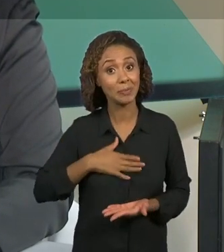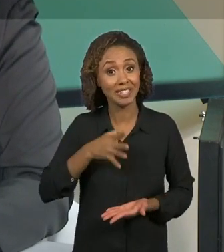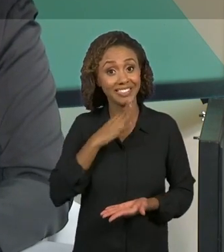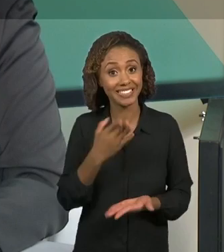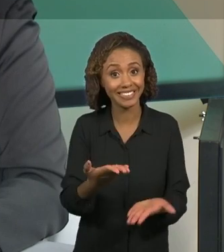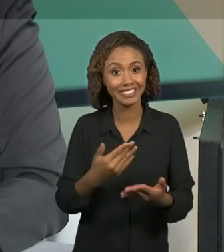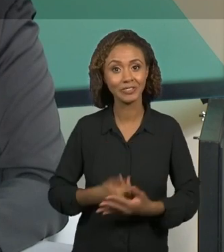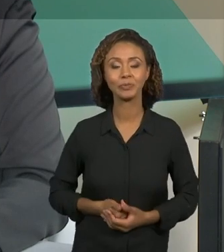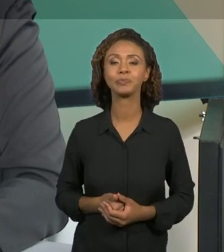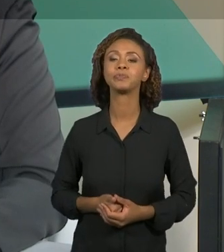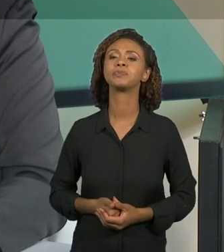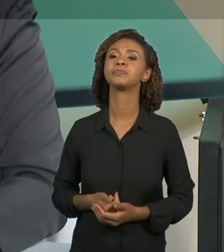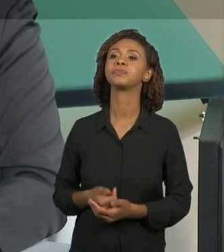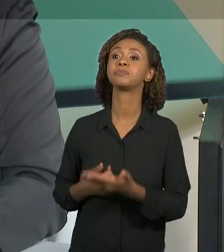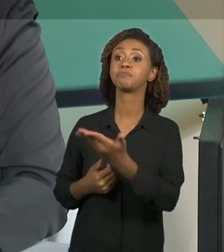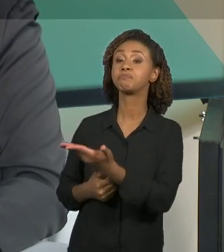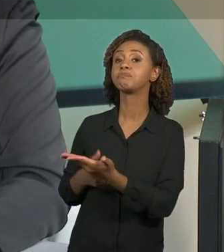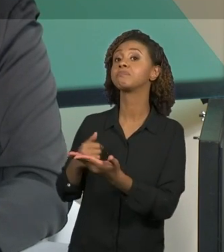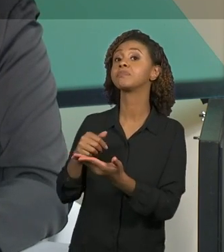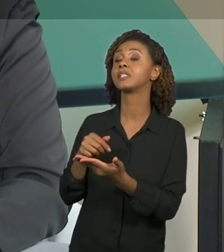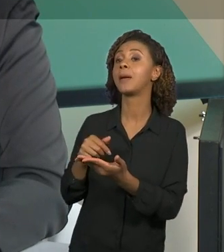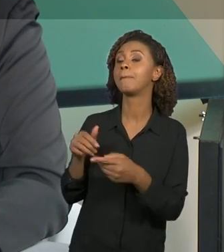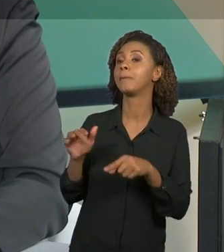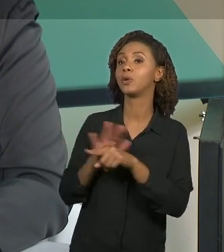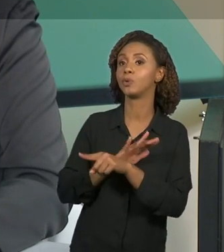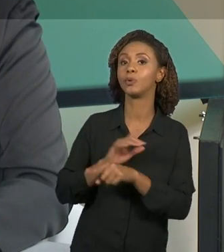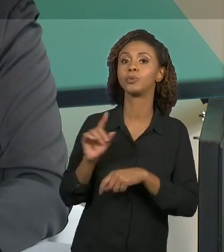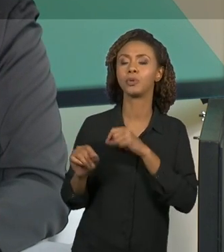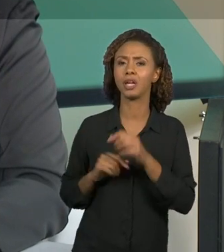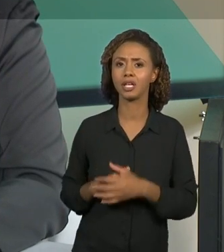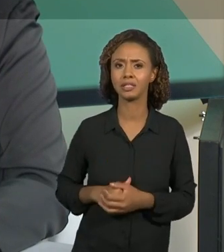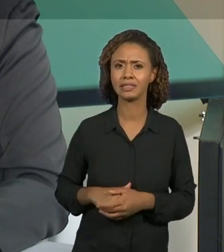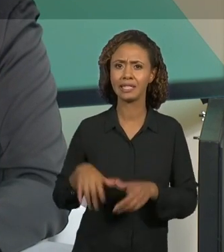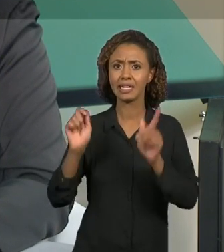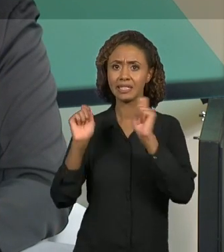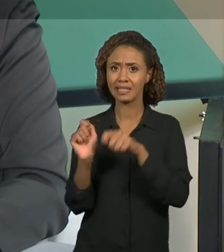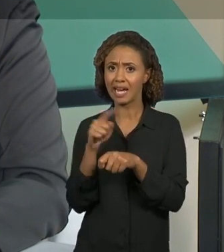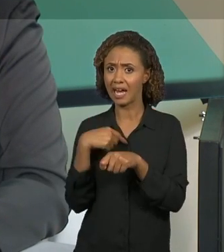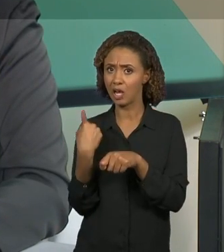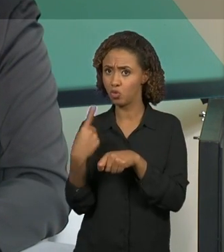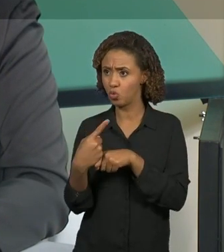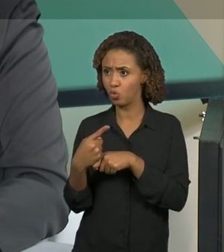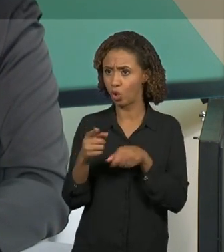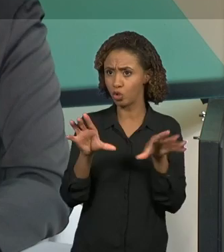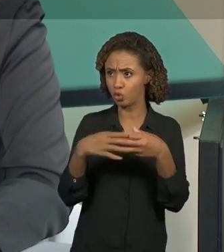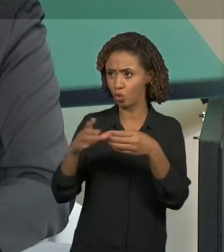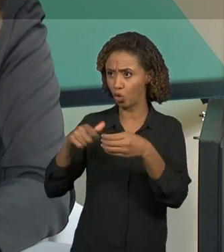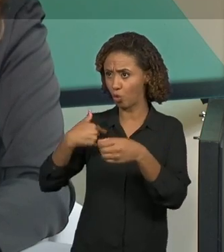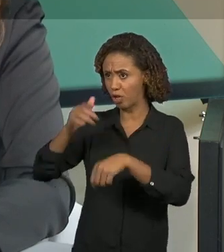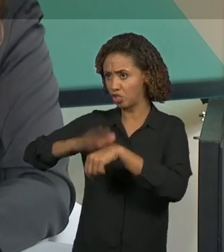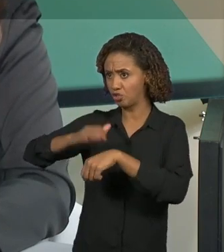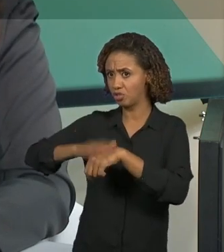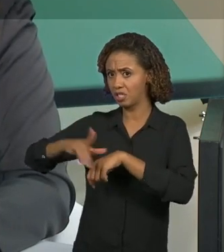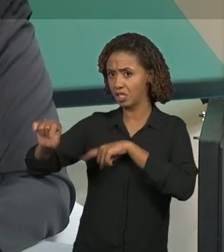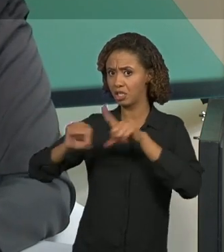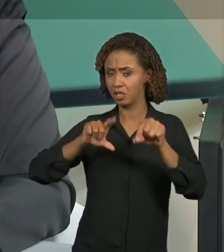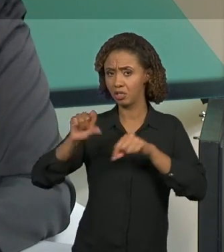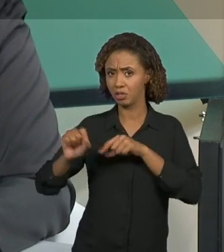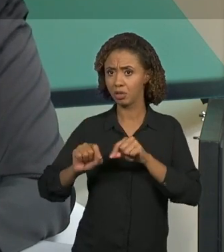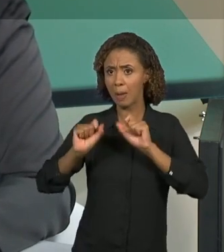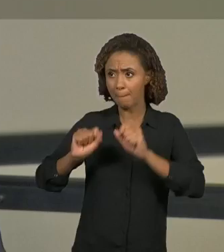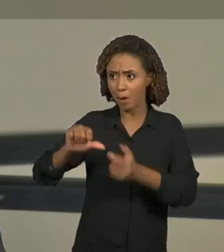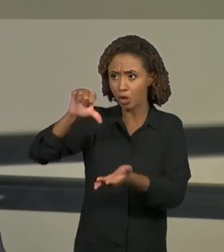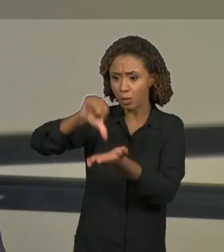te conhecer tá sentada pergunta da nicole é poderíamos escolher a equipe do projeto final podem ser pessoas do